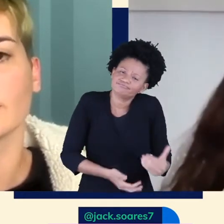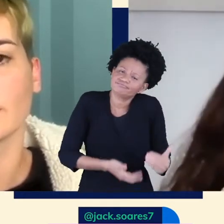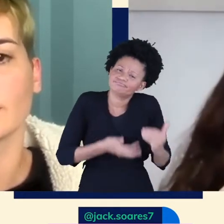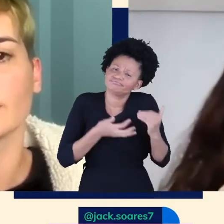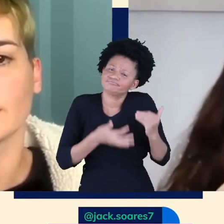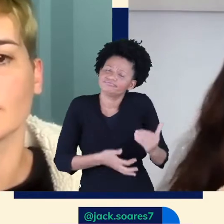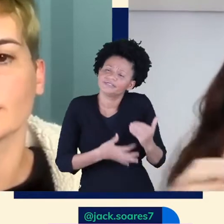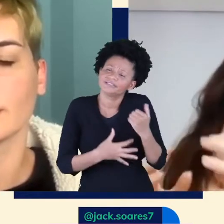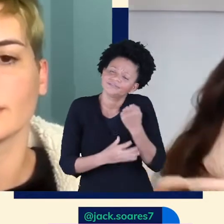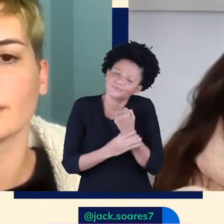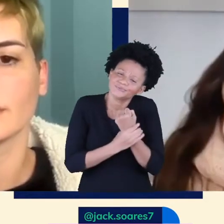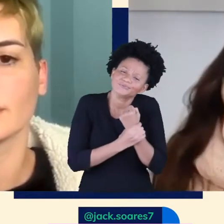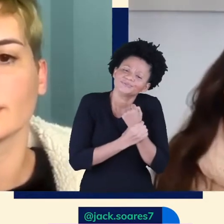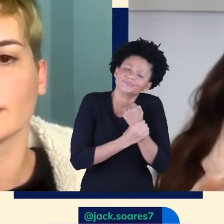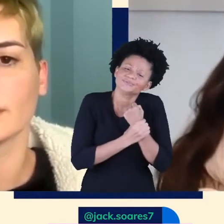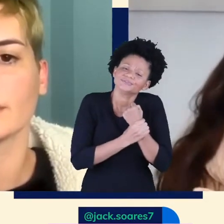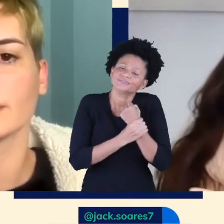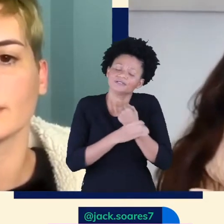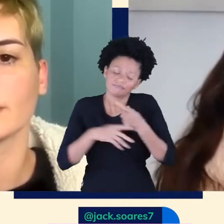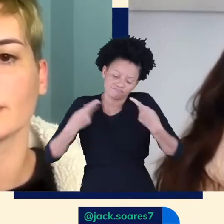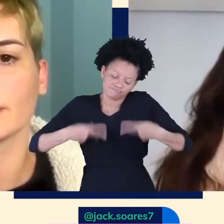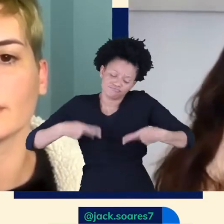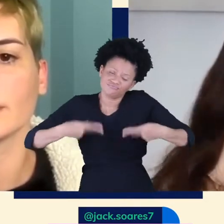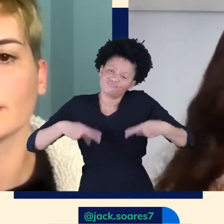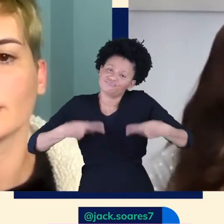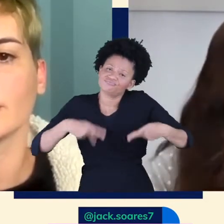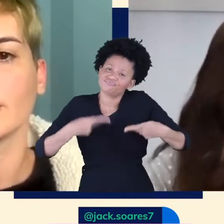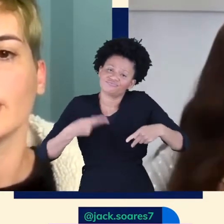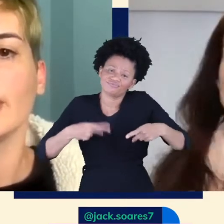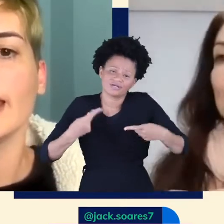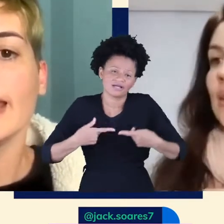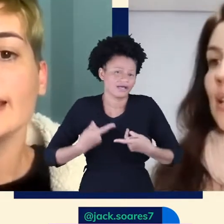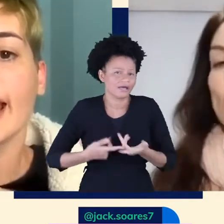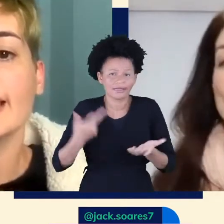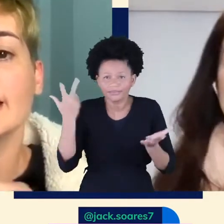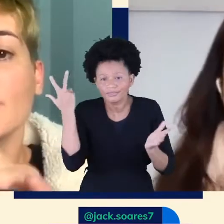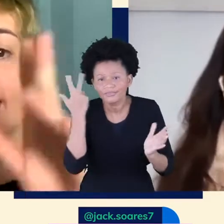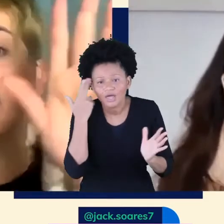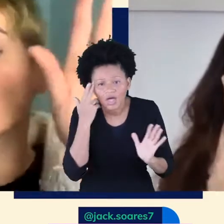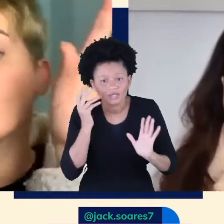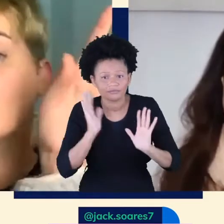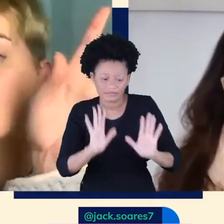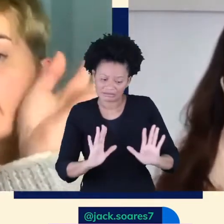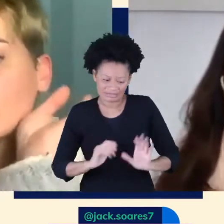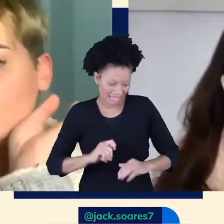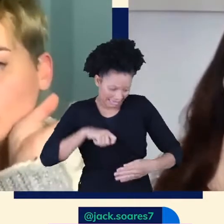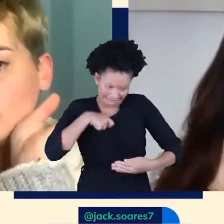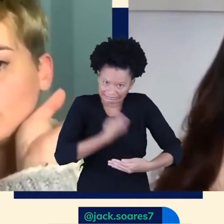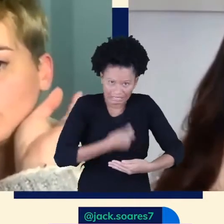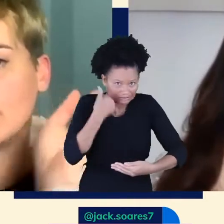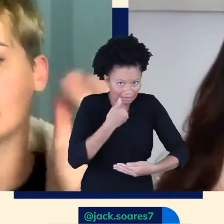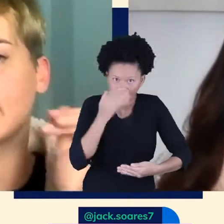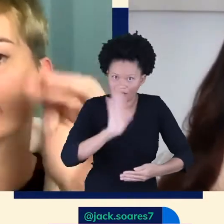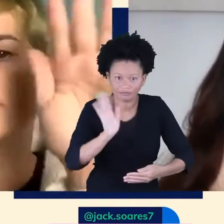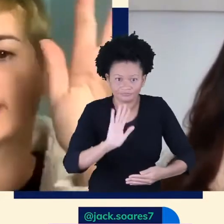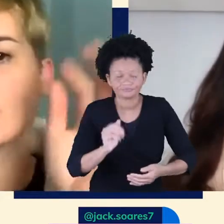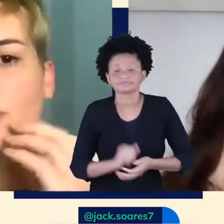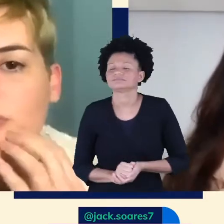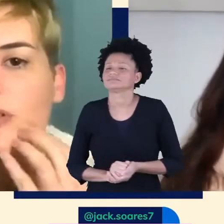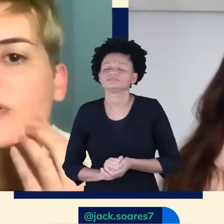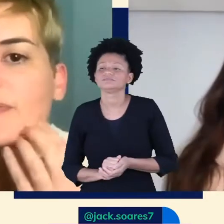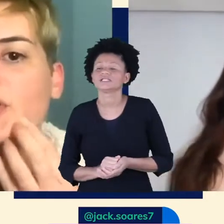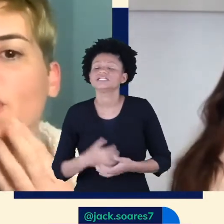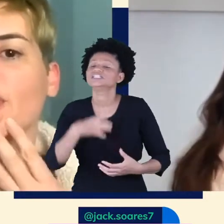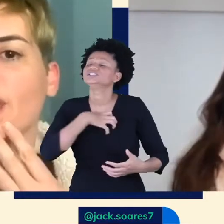sentindo seguro. Então, essa reação fisiológica pode acontecer. Não quer dizer que o bebê é safado. Anos? Essa reação vai até